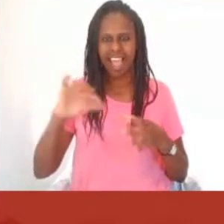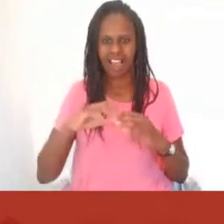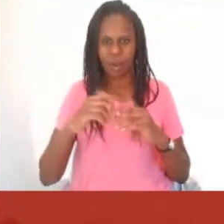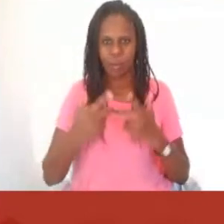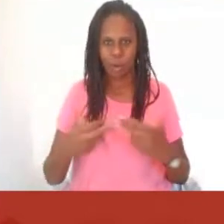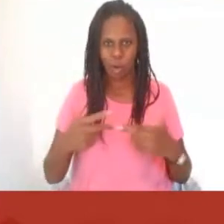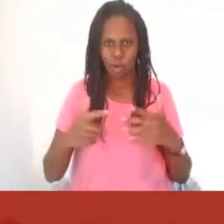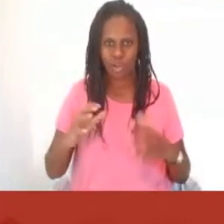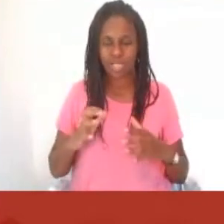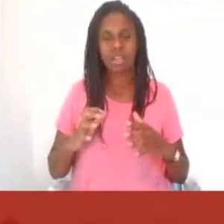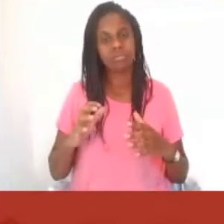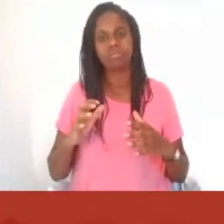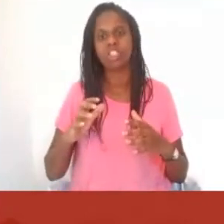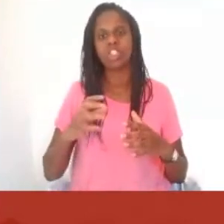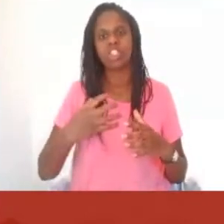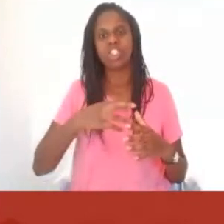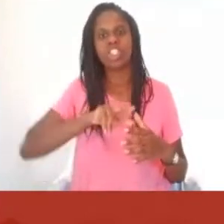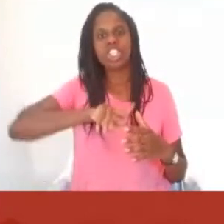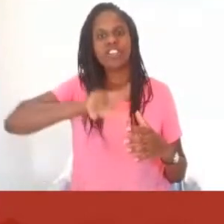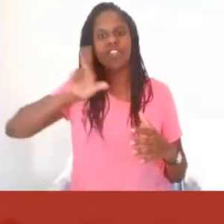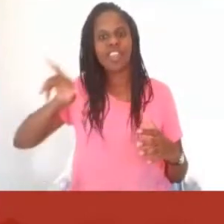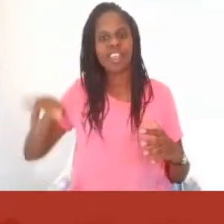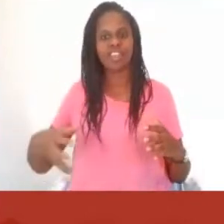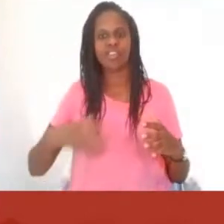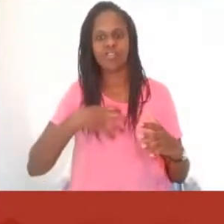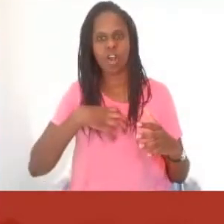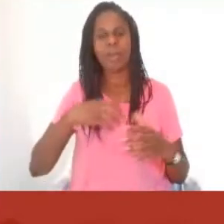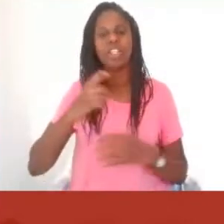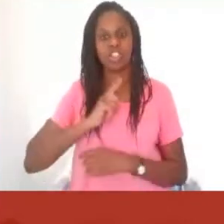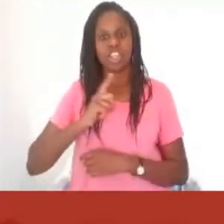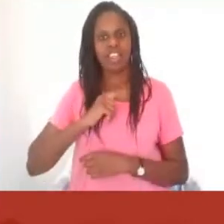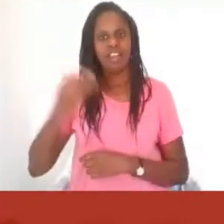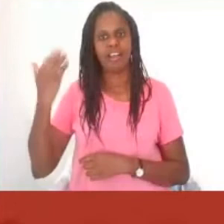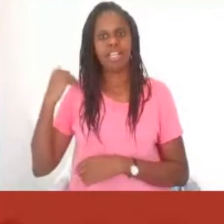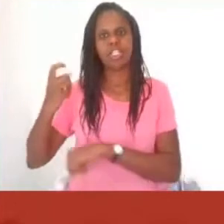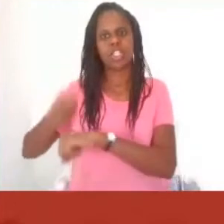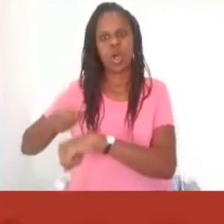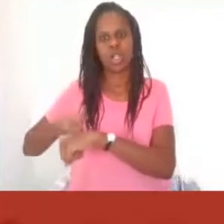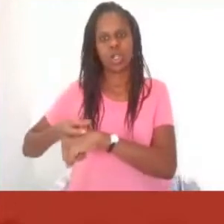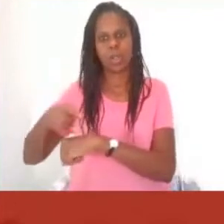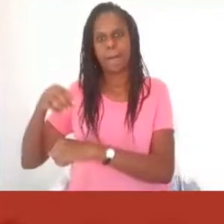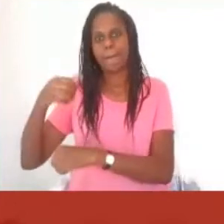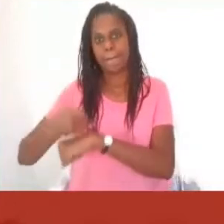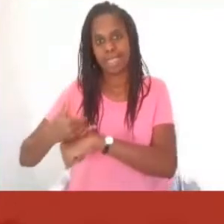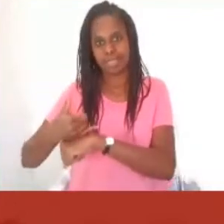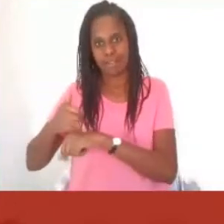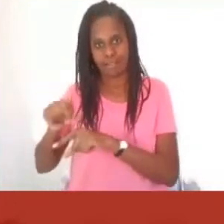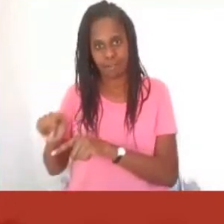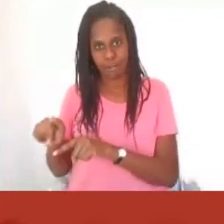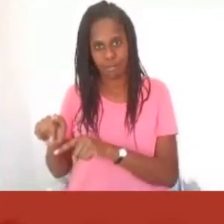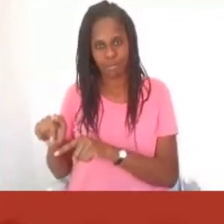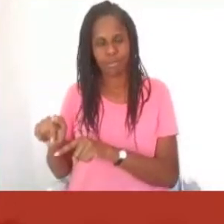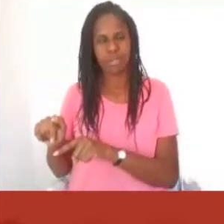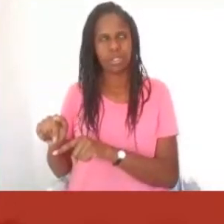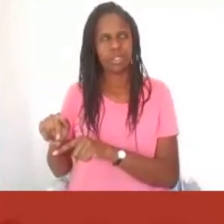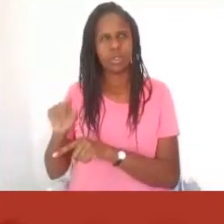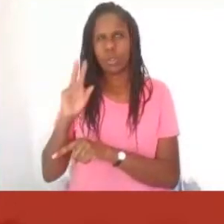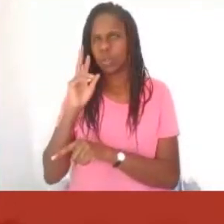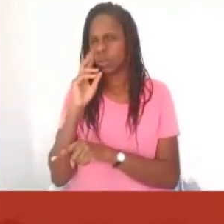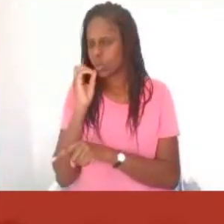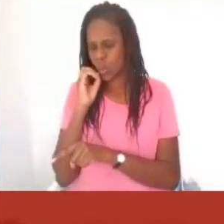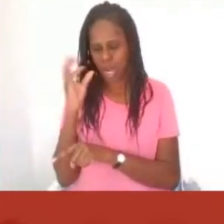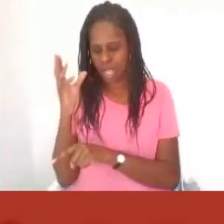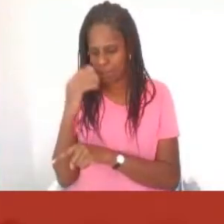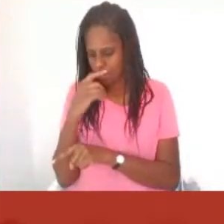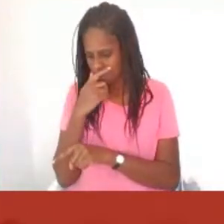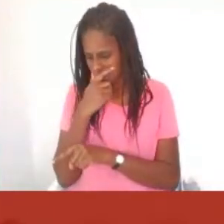metal, mas está lá metal, que é o sólido, né? Acho que não tinha, não lembro se tinha alguma